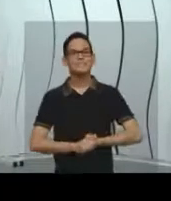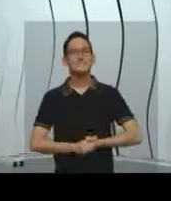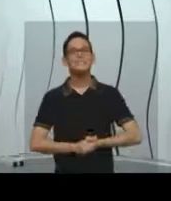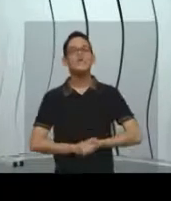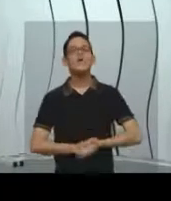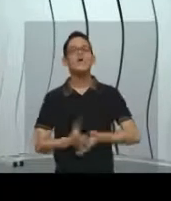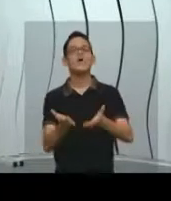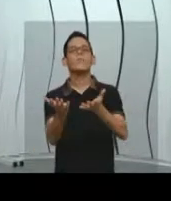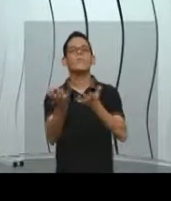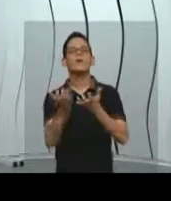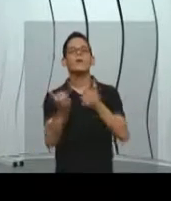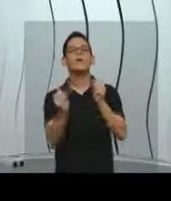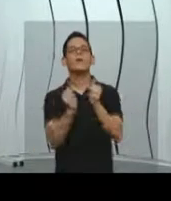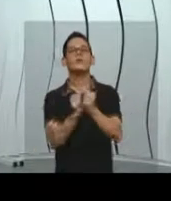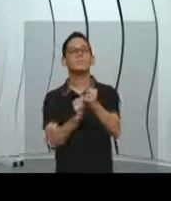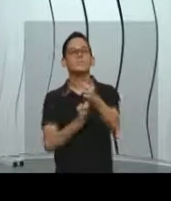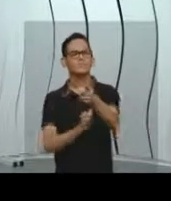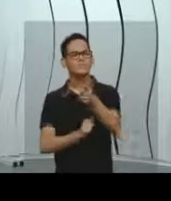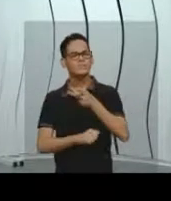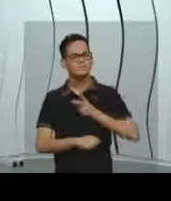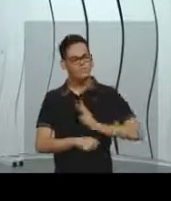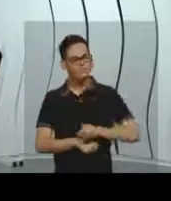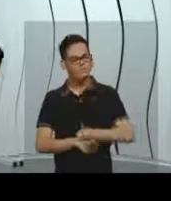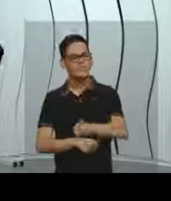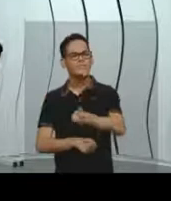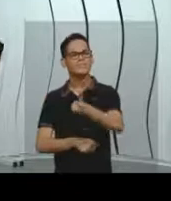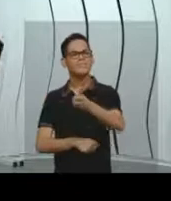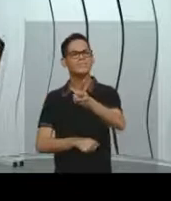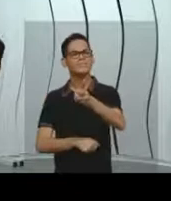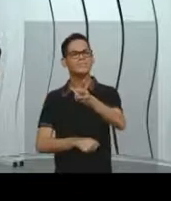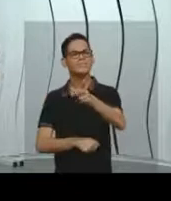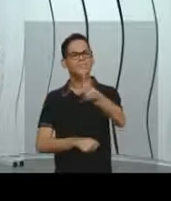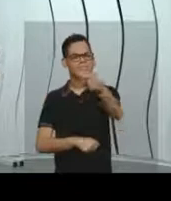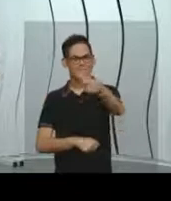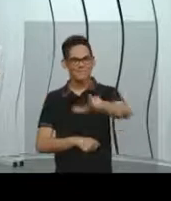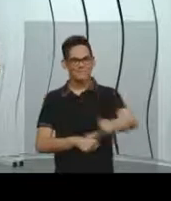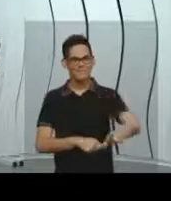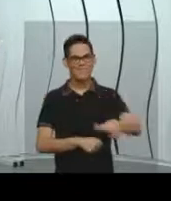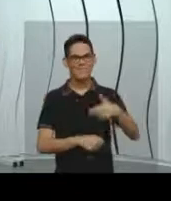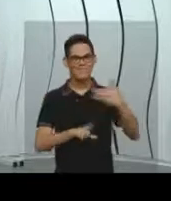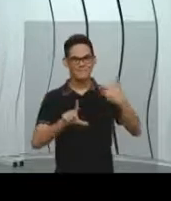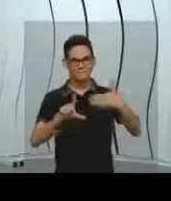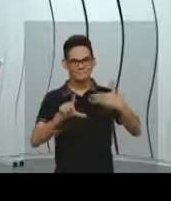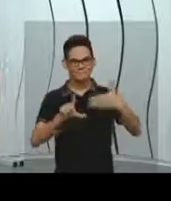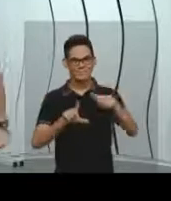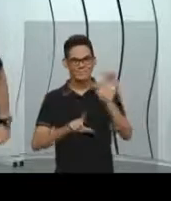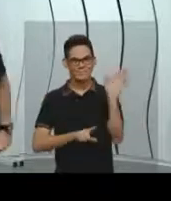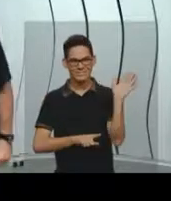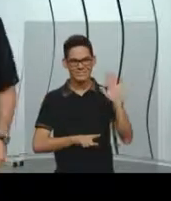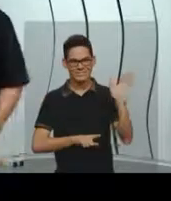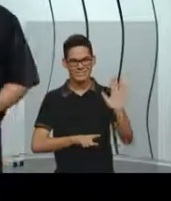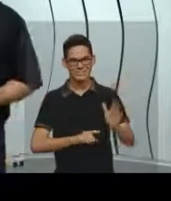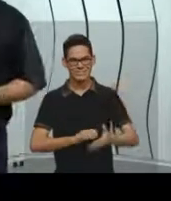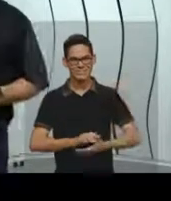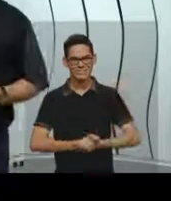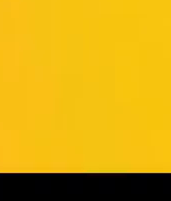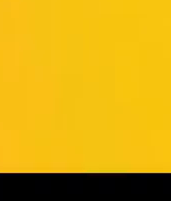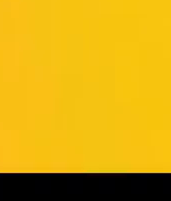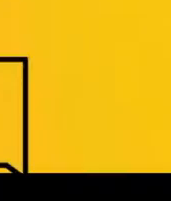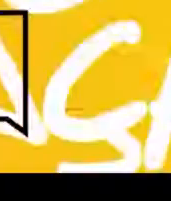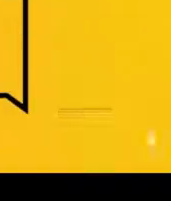quero contar com a presença de vocês, contar com o apoio de vocês para as próximas aulas, ok? Até breve.